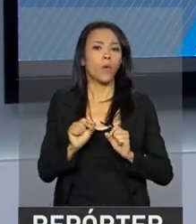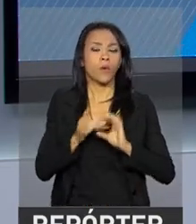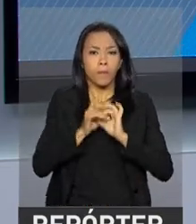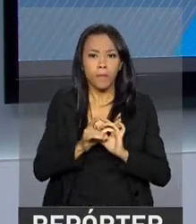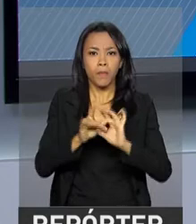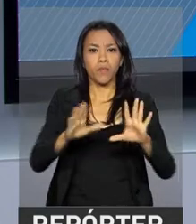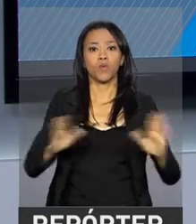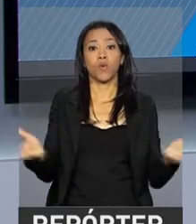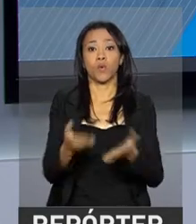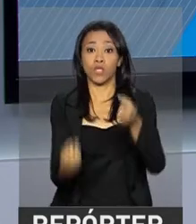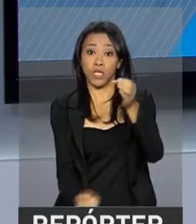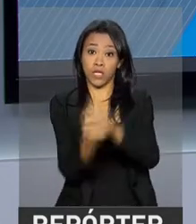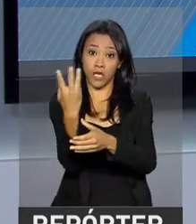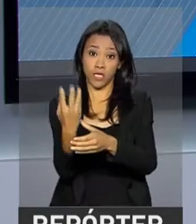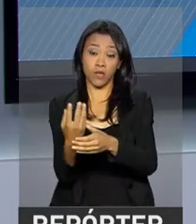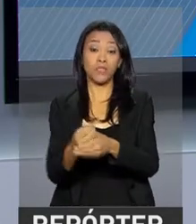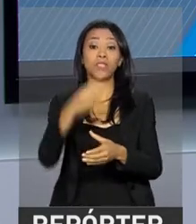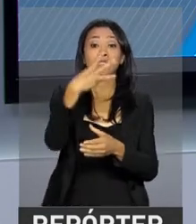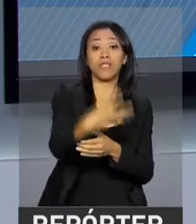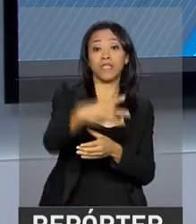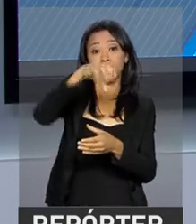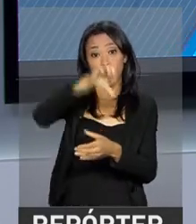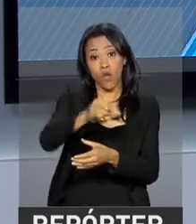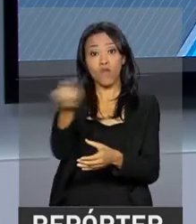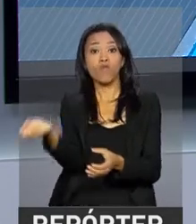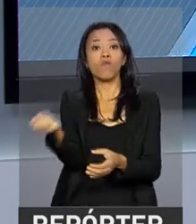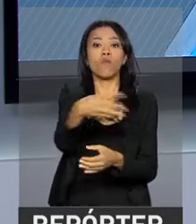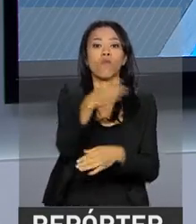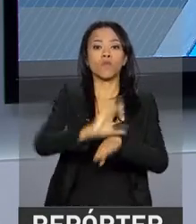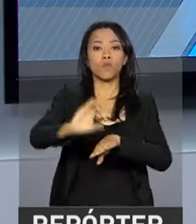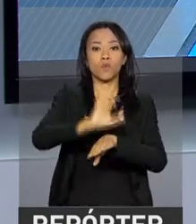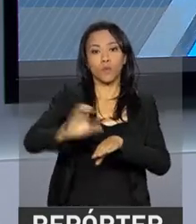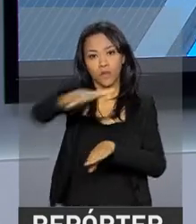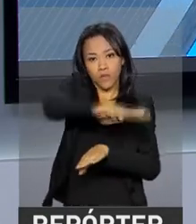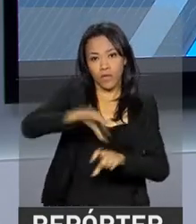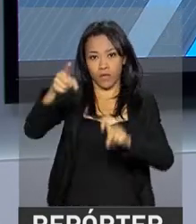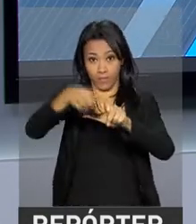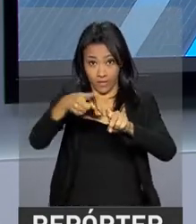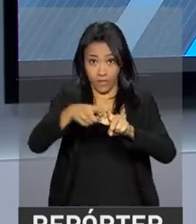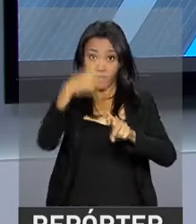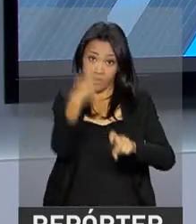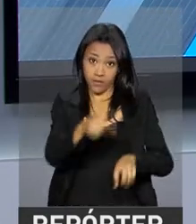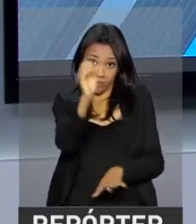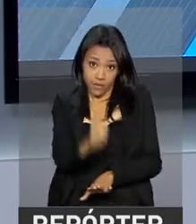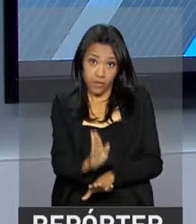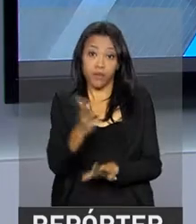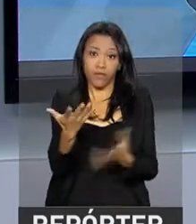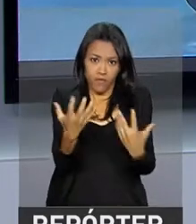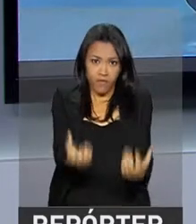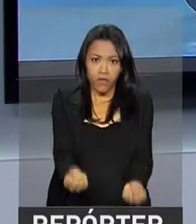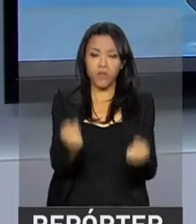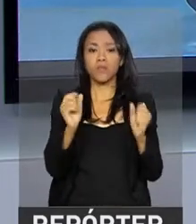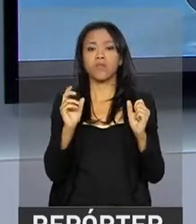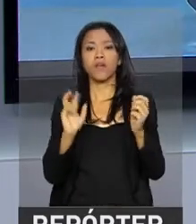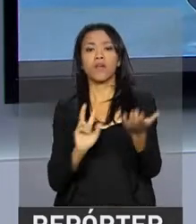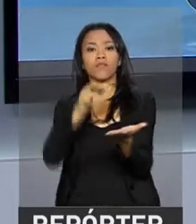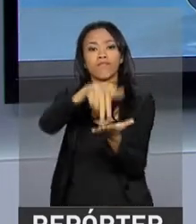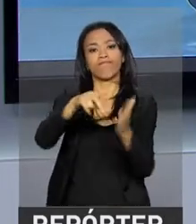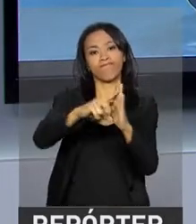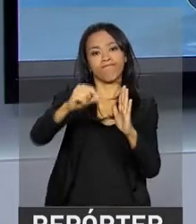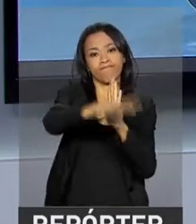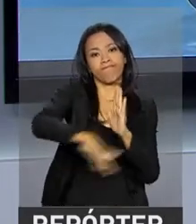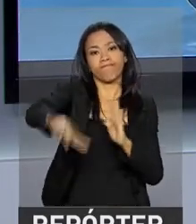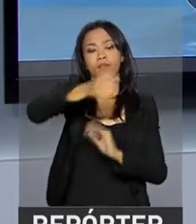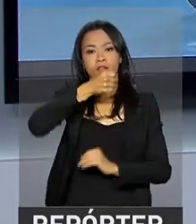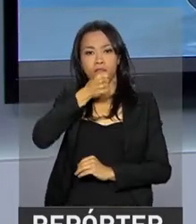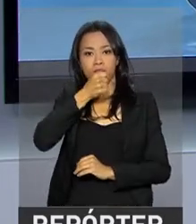a criação de 39 novos cursos de medicina no país vamos então ao vivo palácio planalto conversar